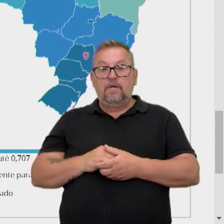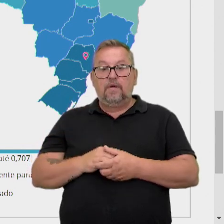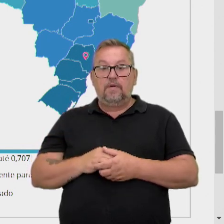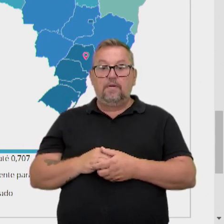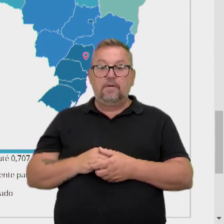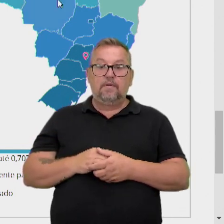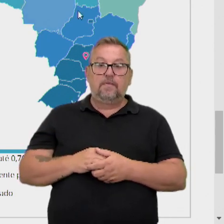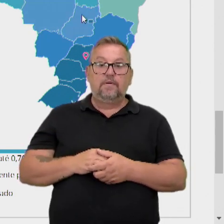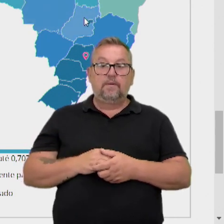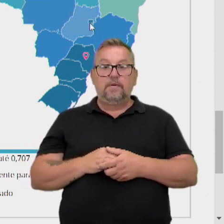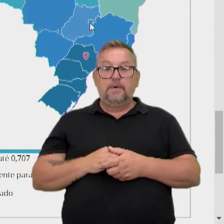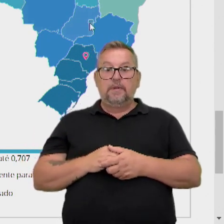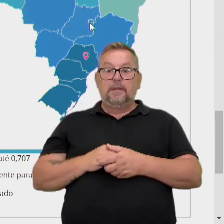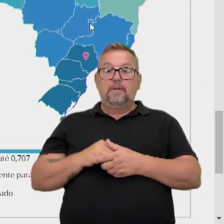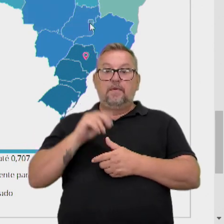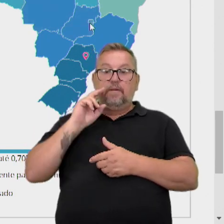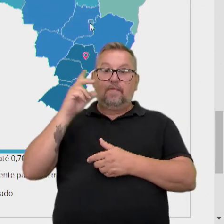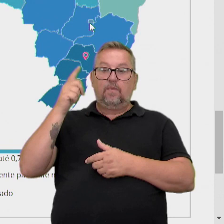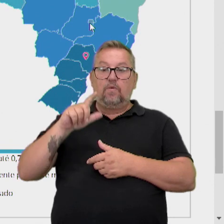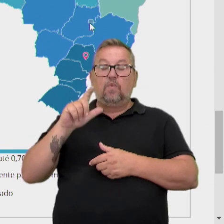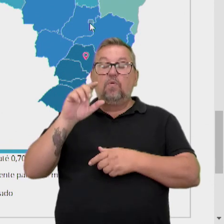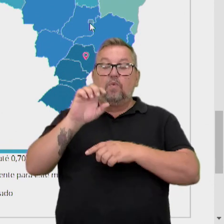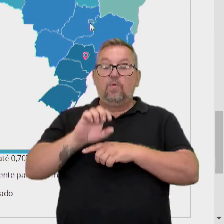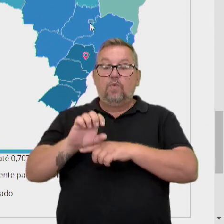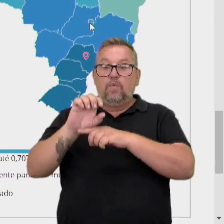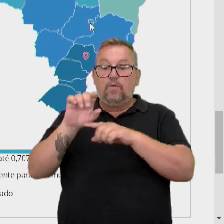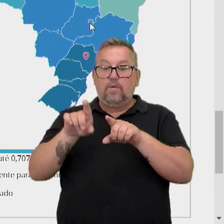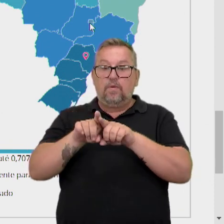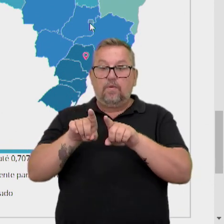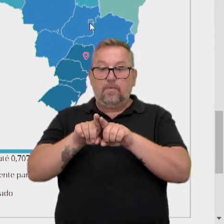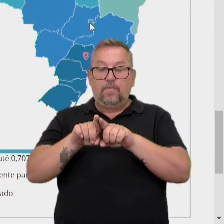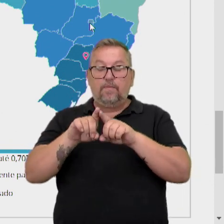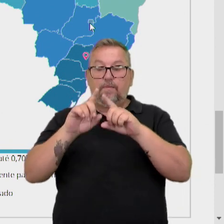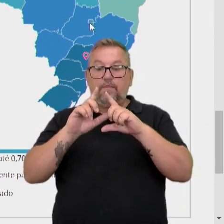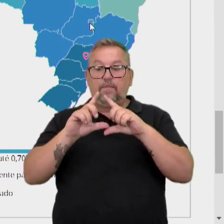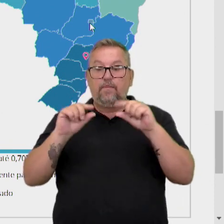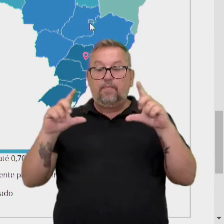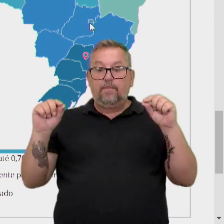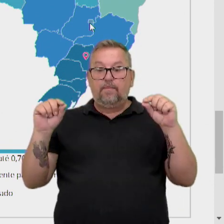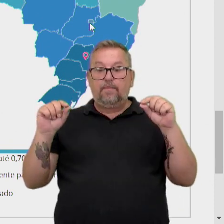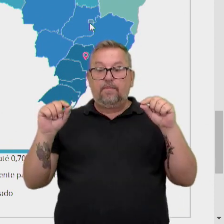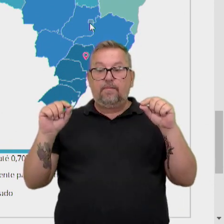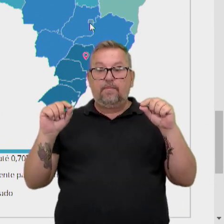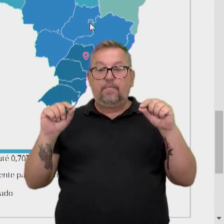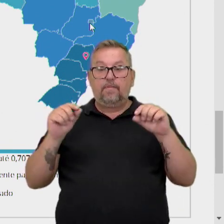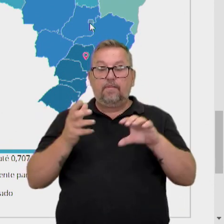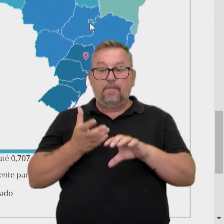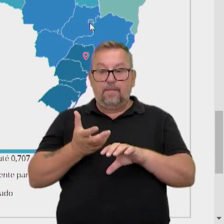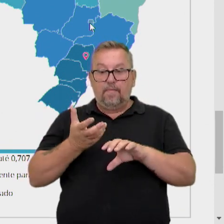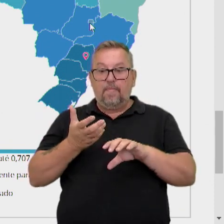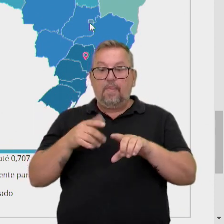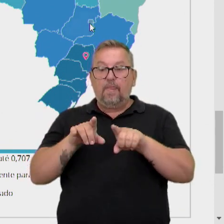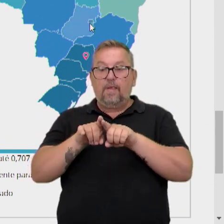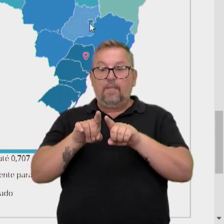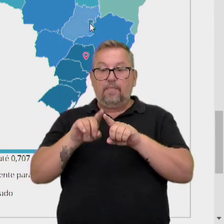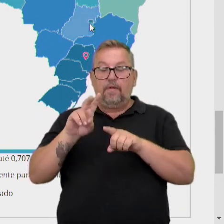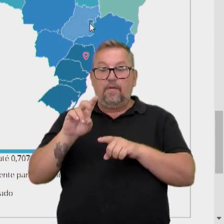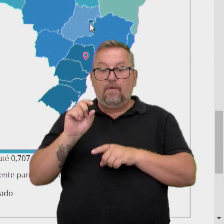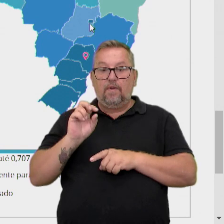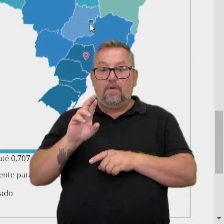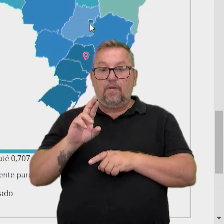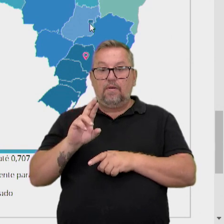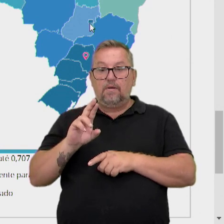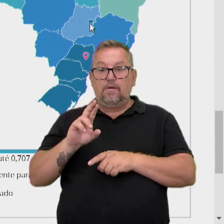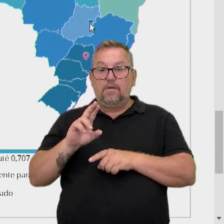0,783, né? Então, comparando com outros estados, né, como é o caso aí né, da média de valores, né,